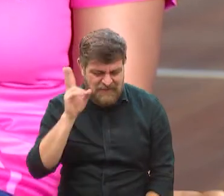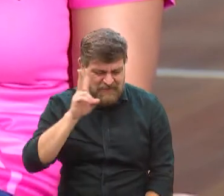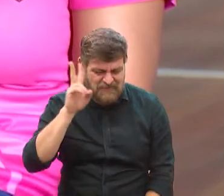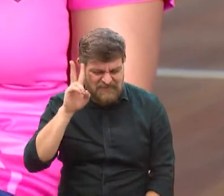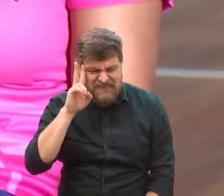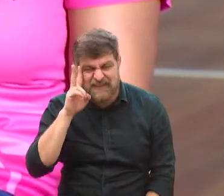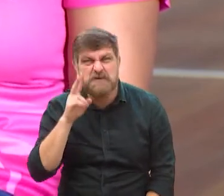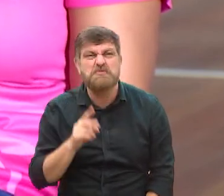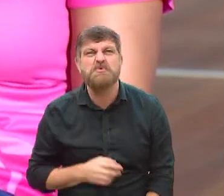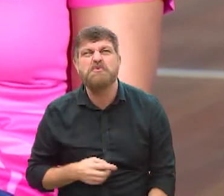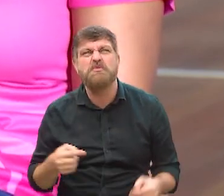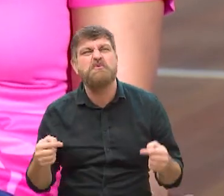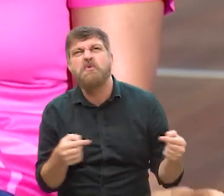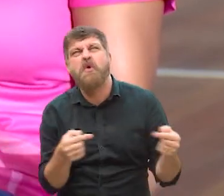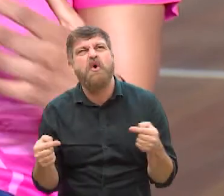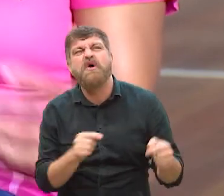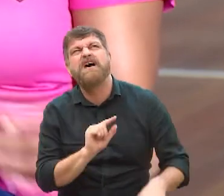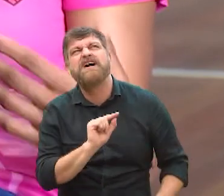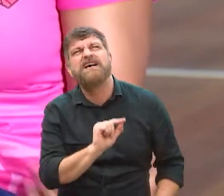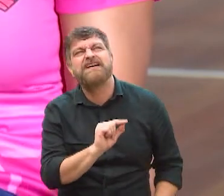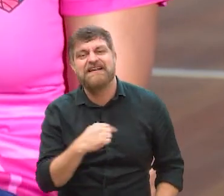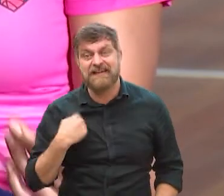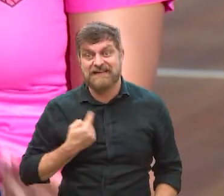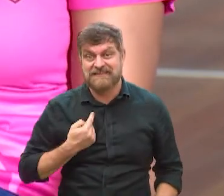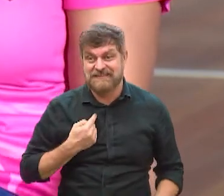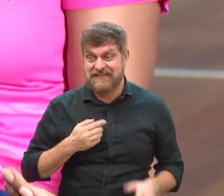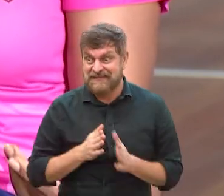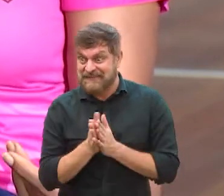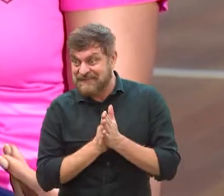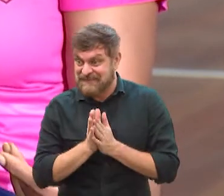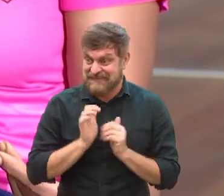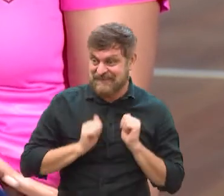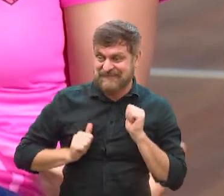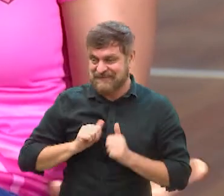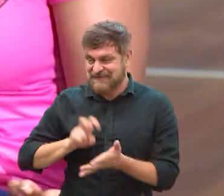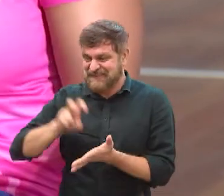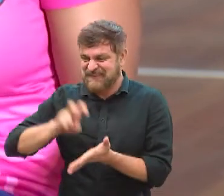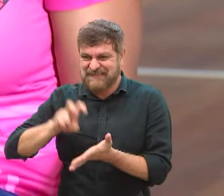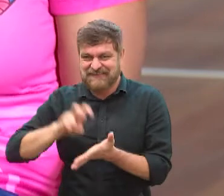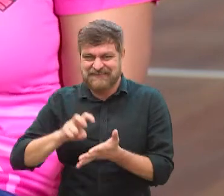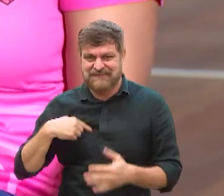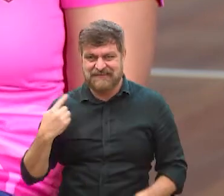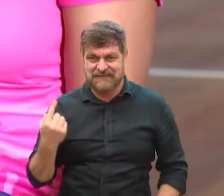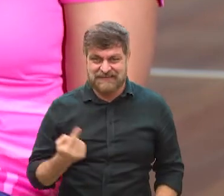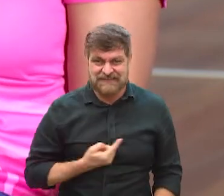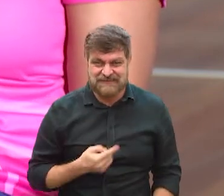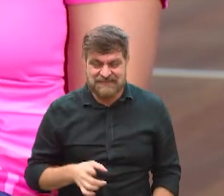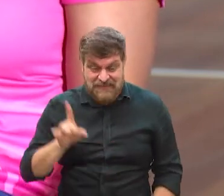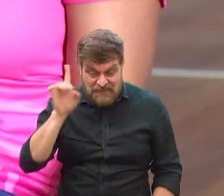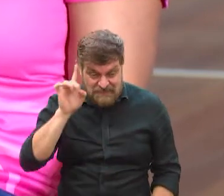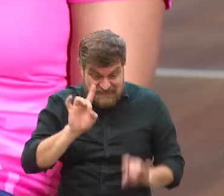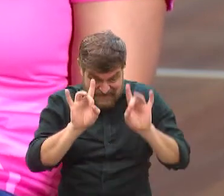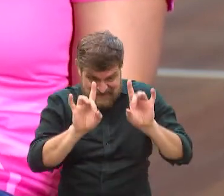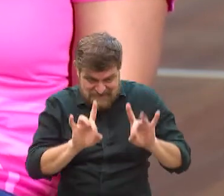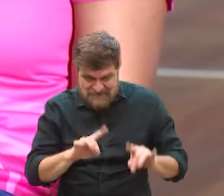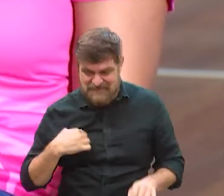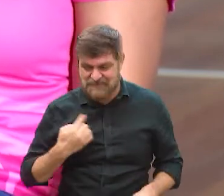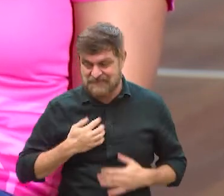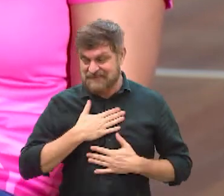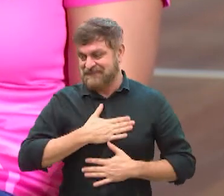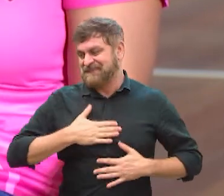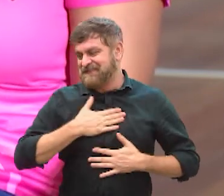lembro contra quem que a gente ia jogar, mas a gente estava muito animadas e todos, né, mas nesse a gente estava